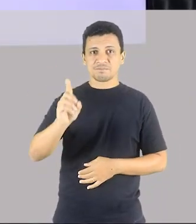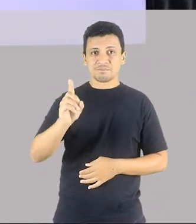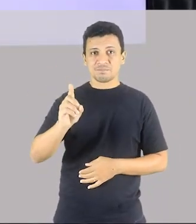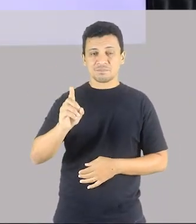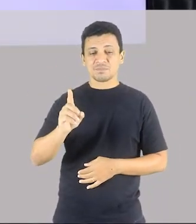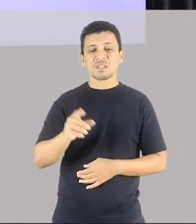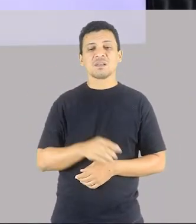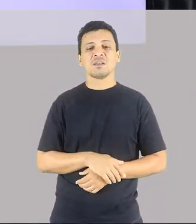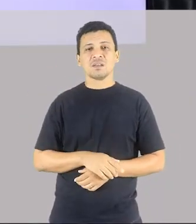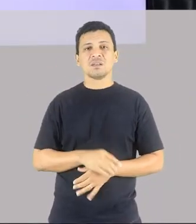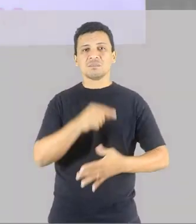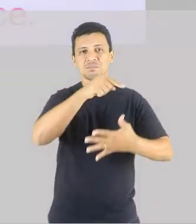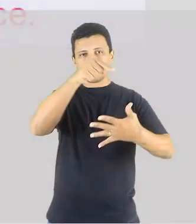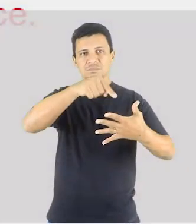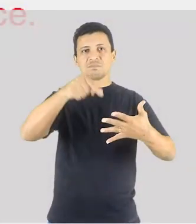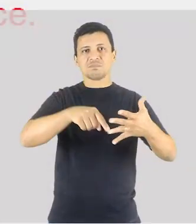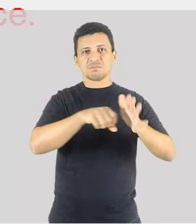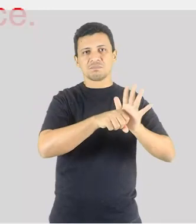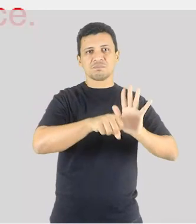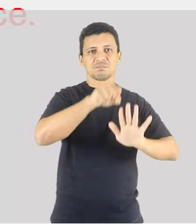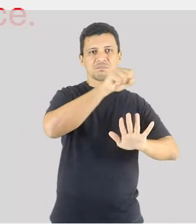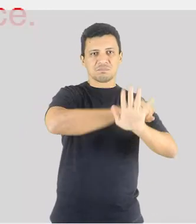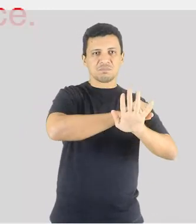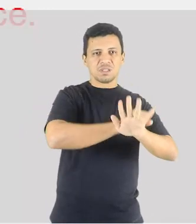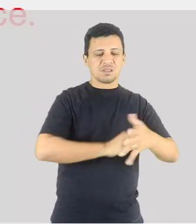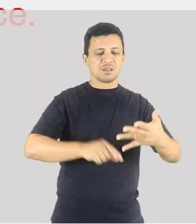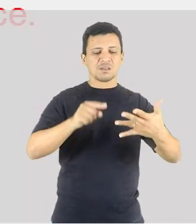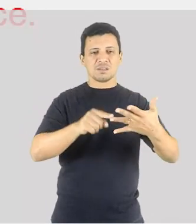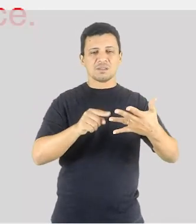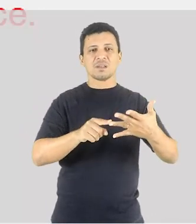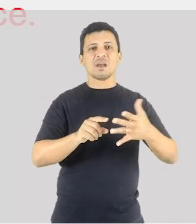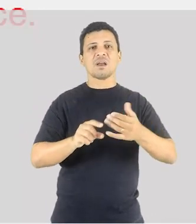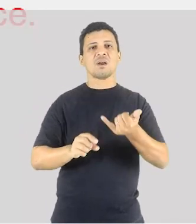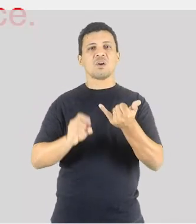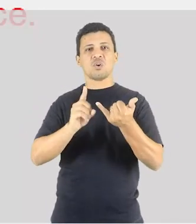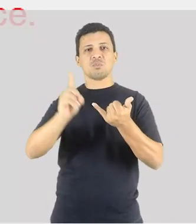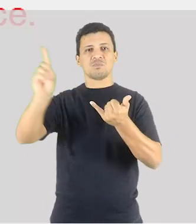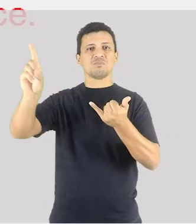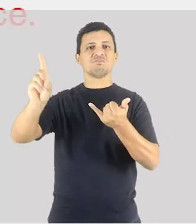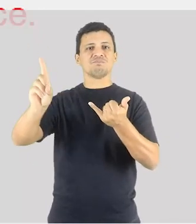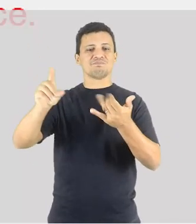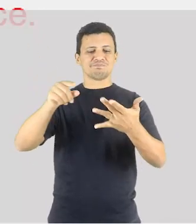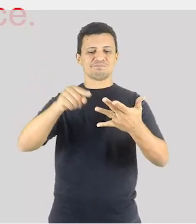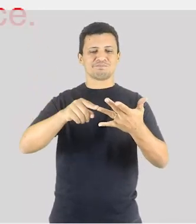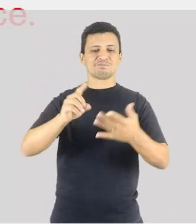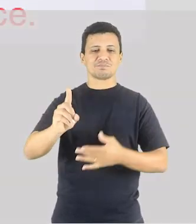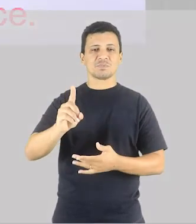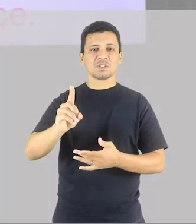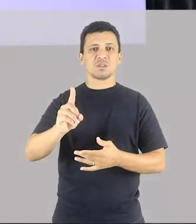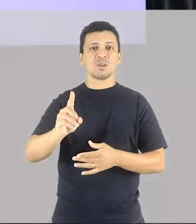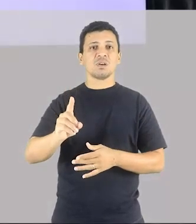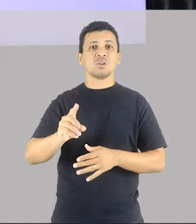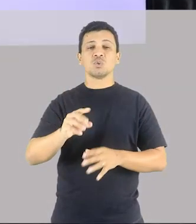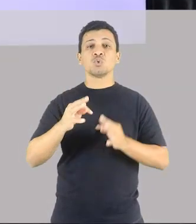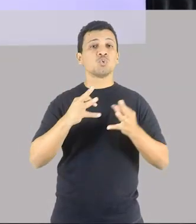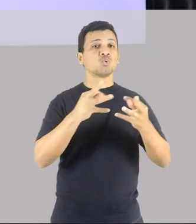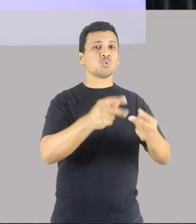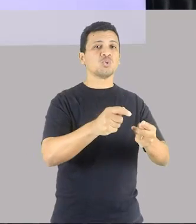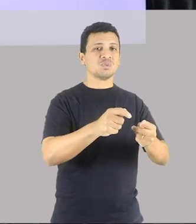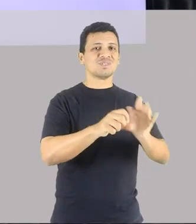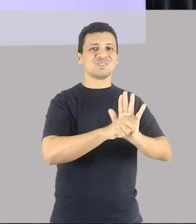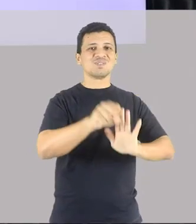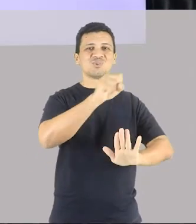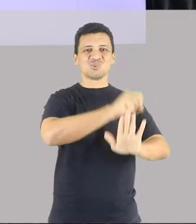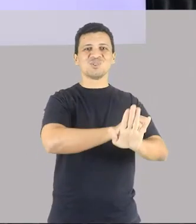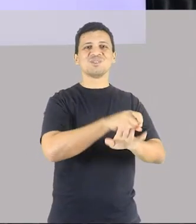são subjetivas, a letra D é objetiva direta, tá bom? Todos já sabiam o que, olha só, o sujeito todos funcionando